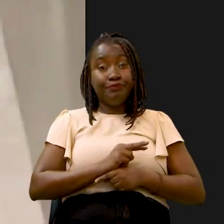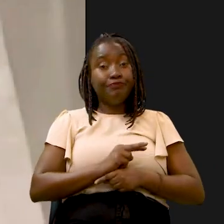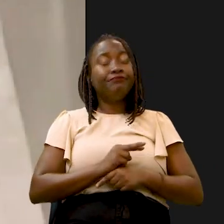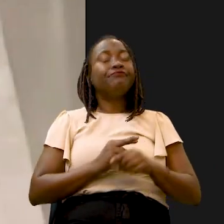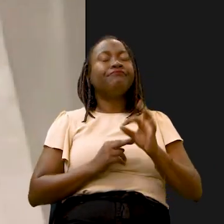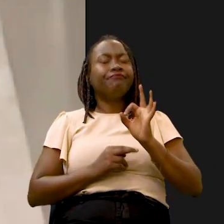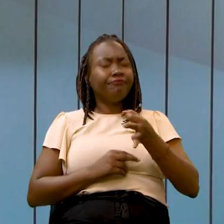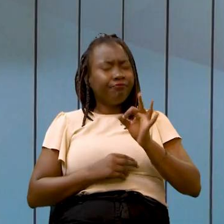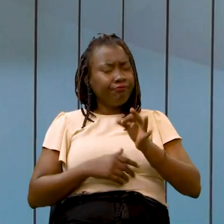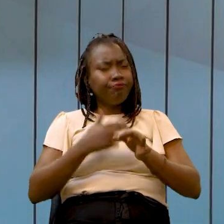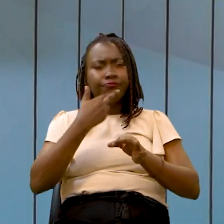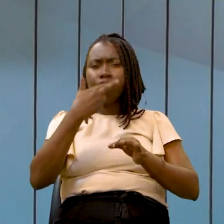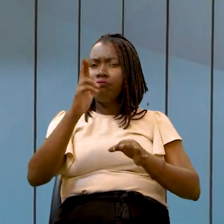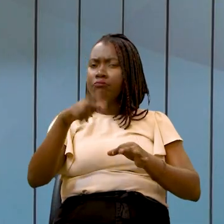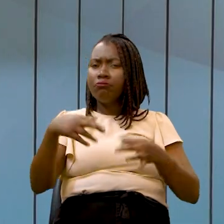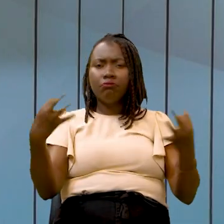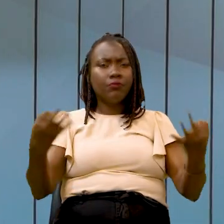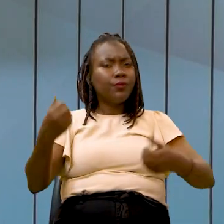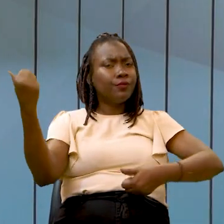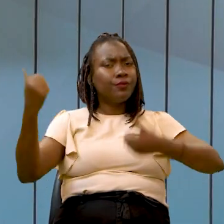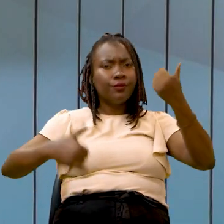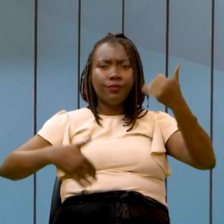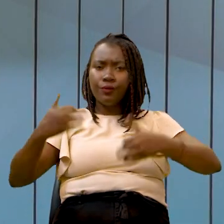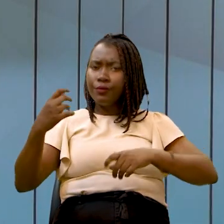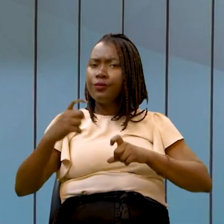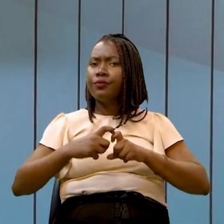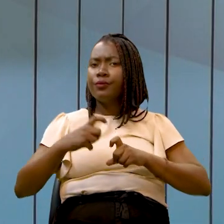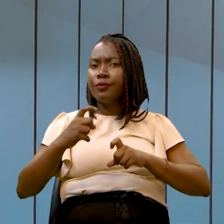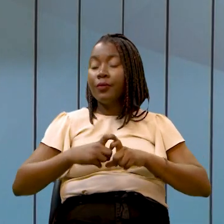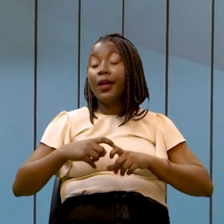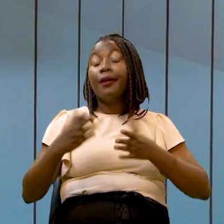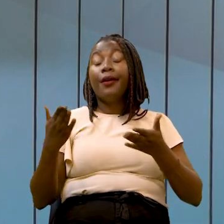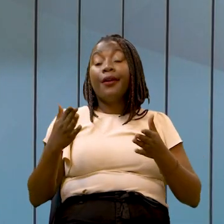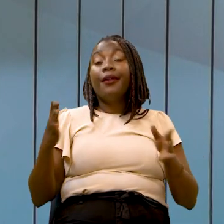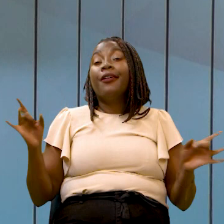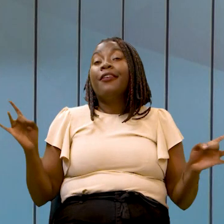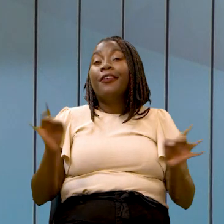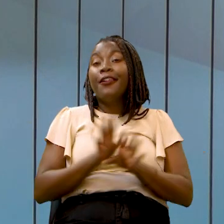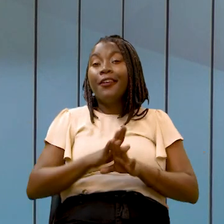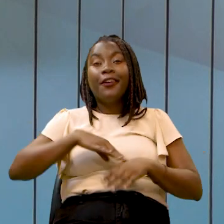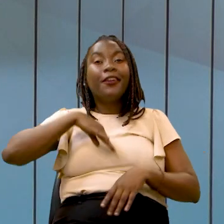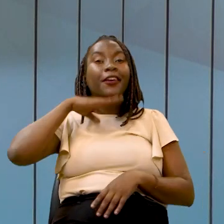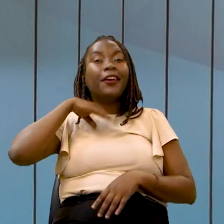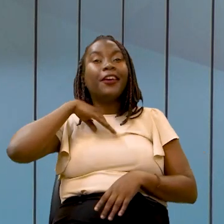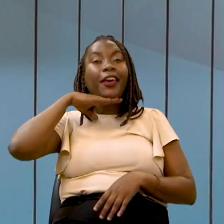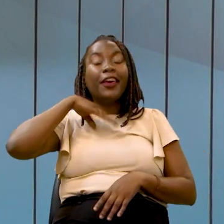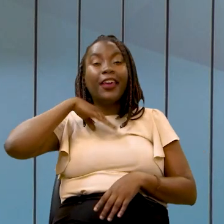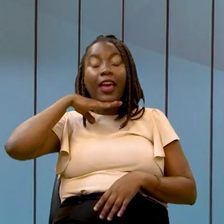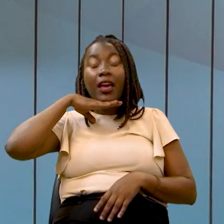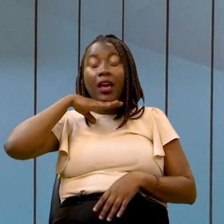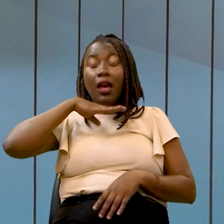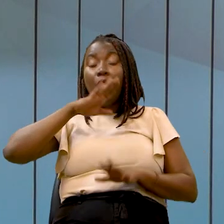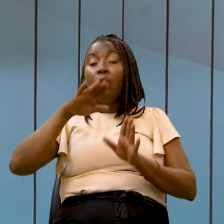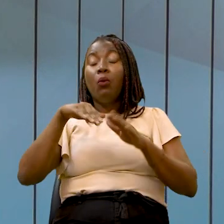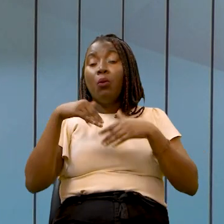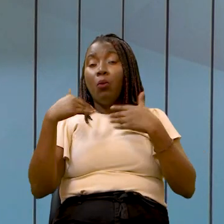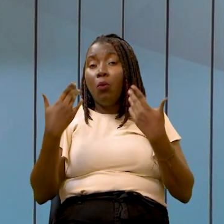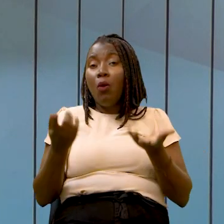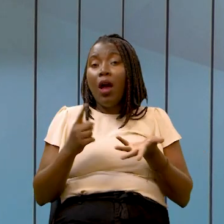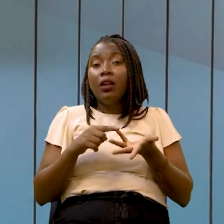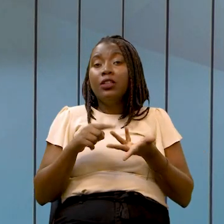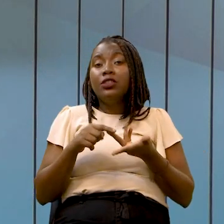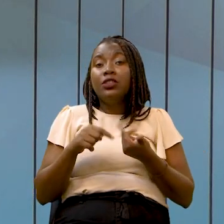fotoproteção. Exatamente, perfeita a sua explicação, doutor. Para a gente encerrar aqui o nosso